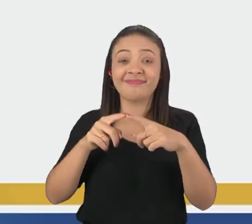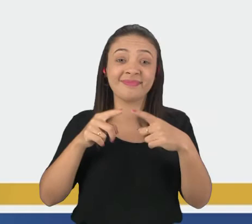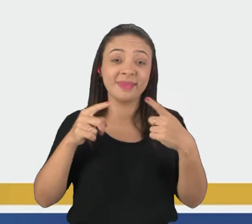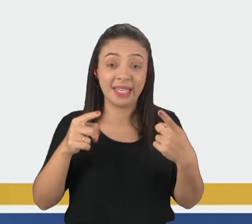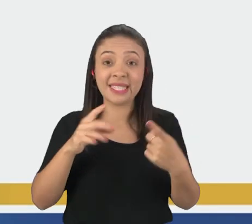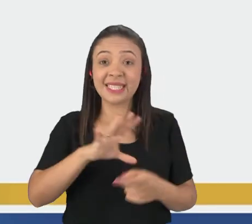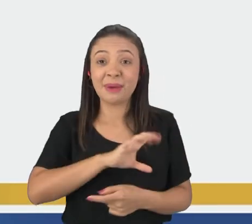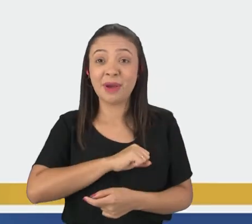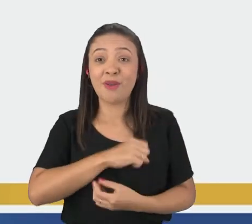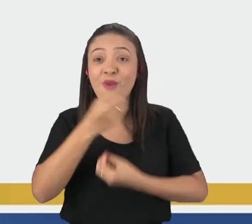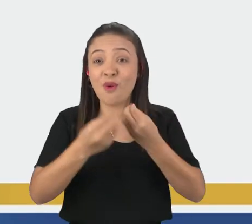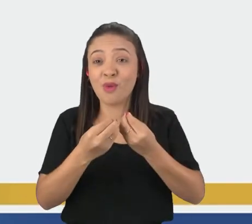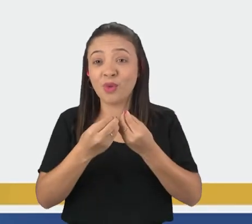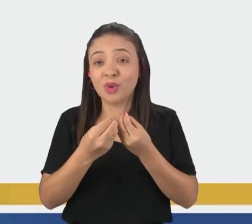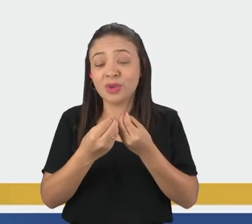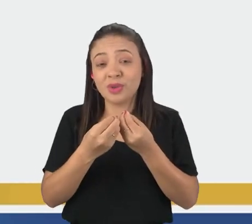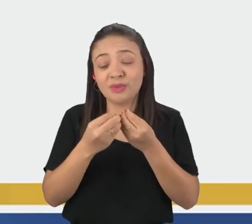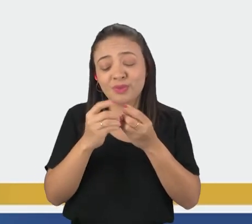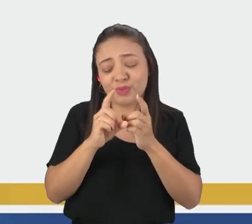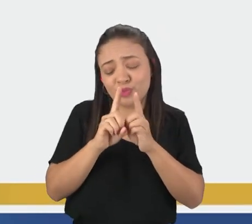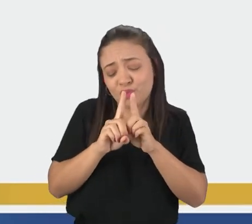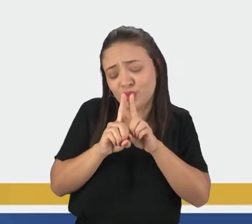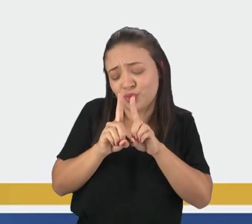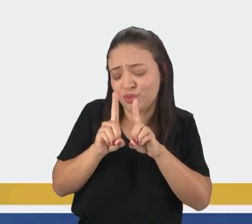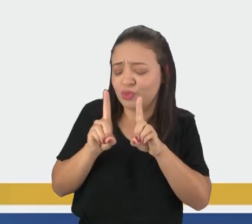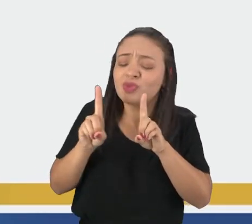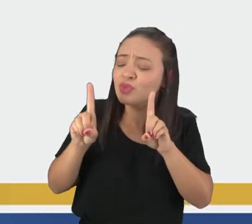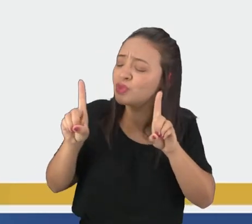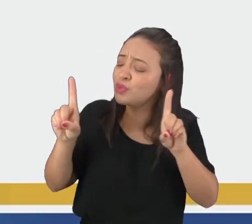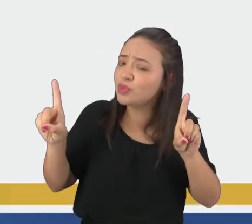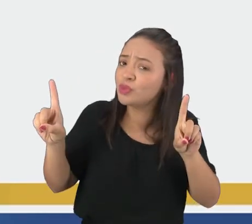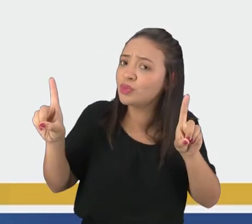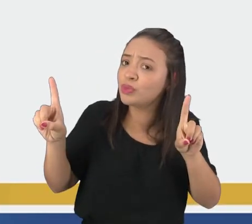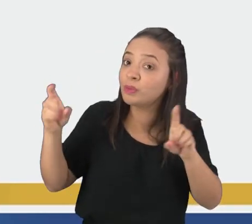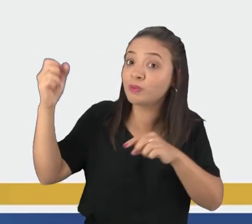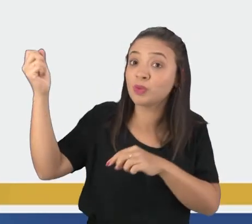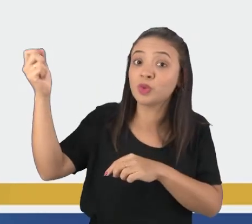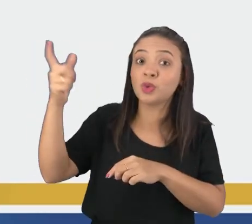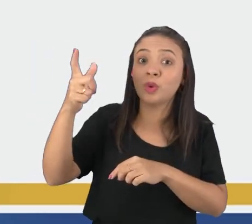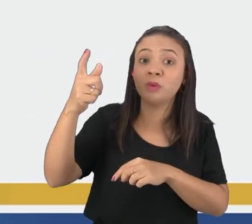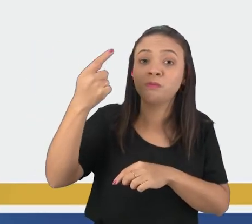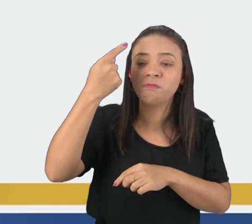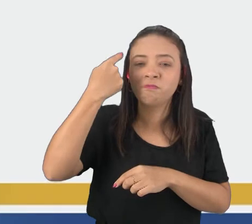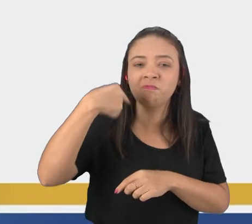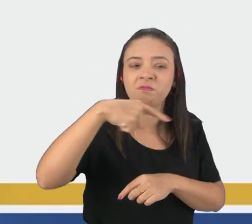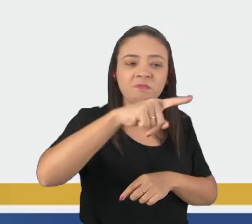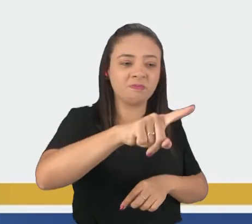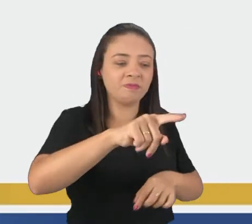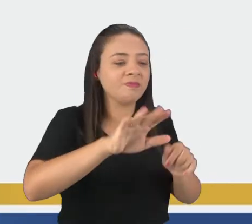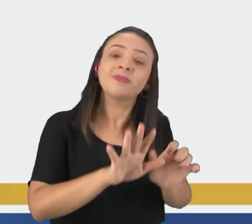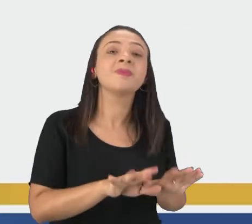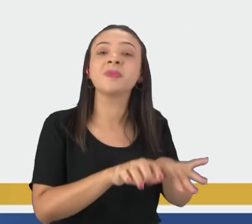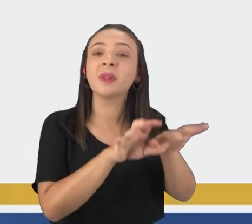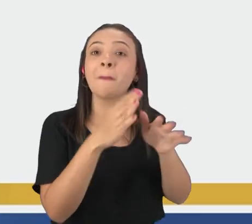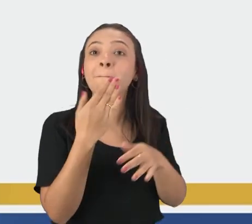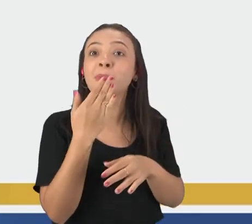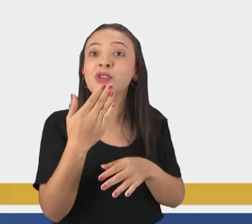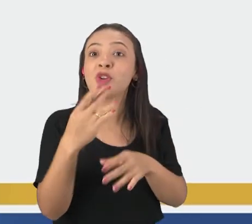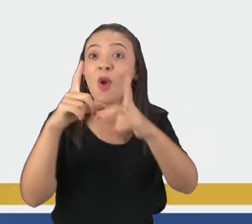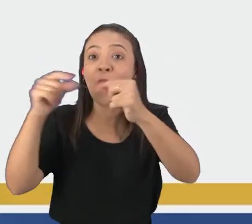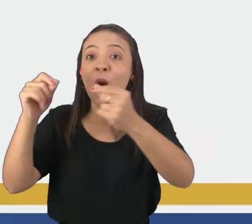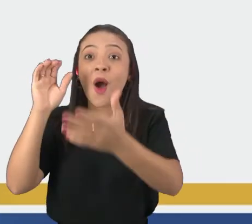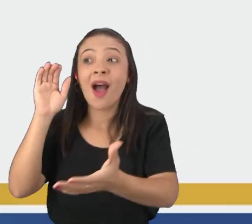se amavam à distância. O sol, então, mandou os passarinhos pedirem a lua